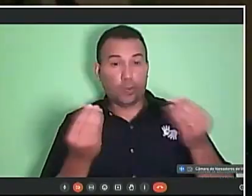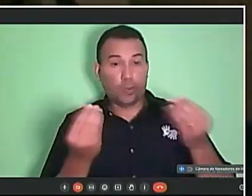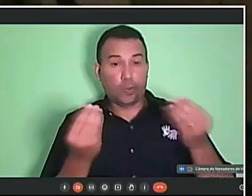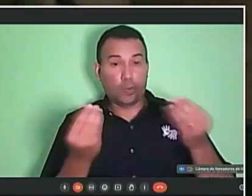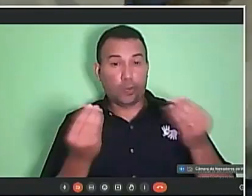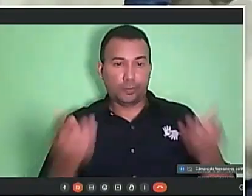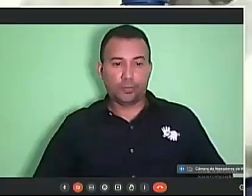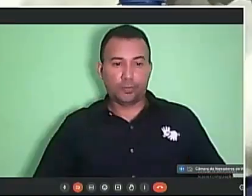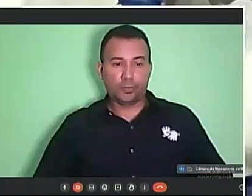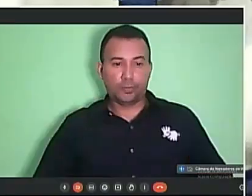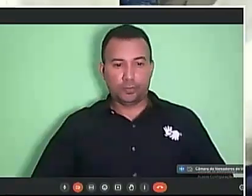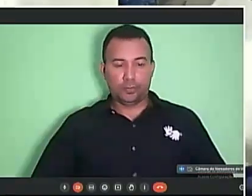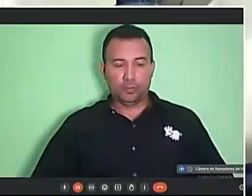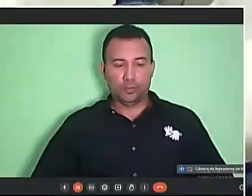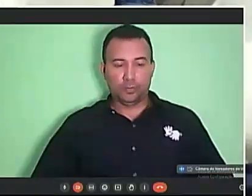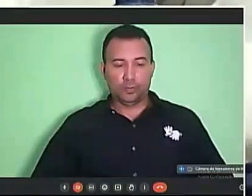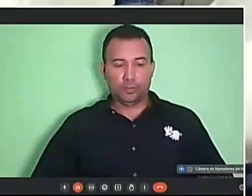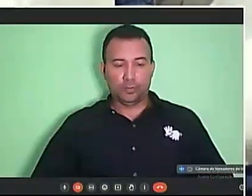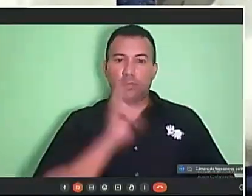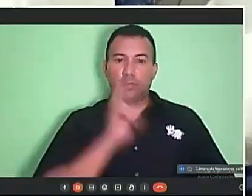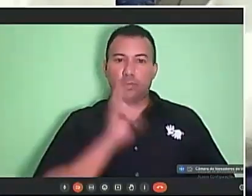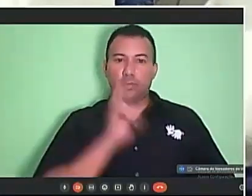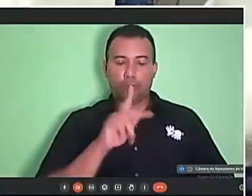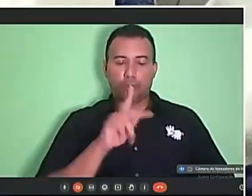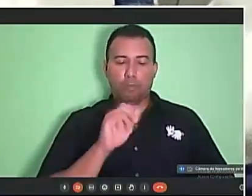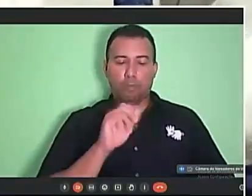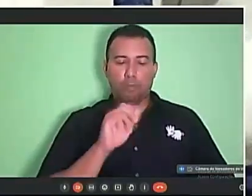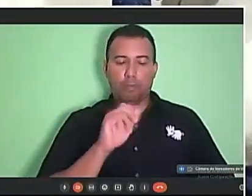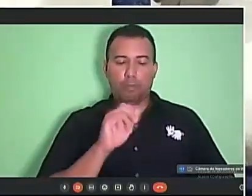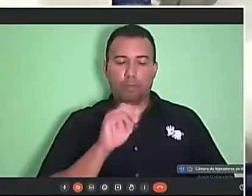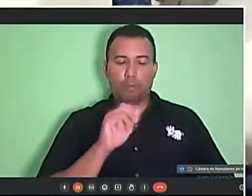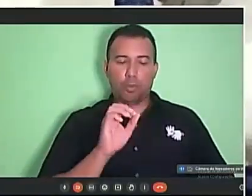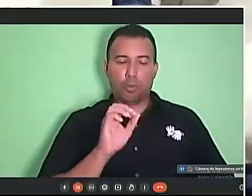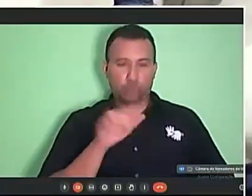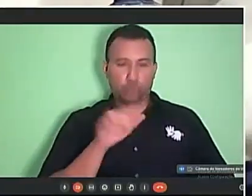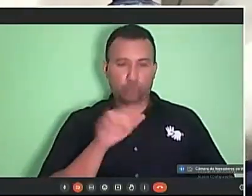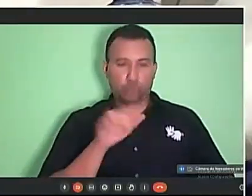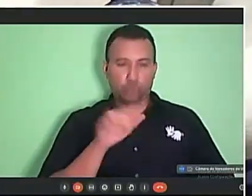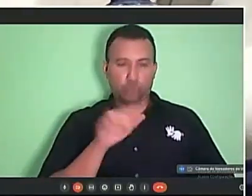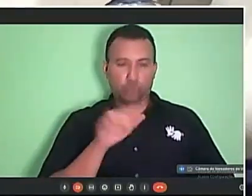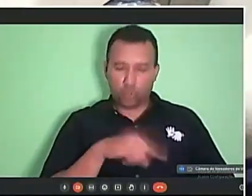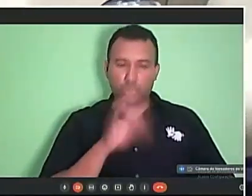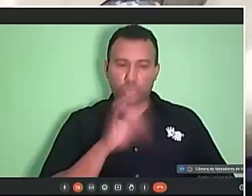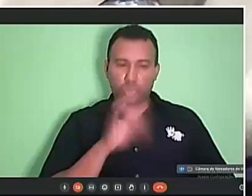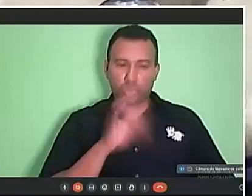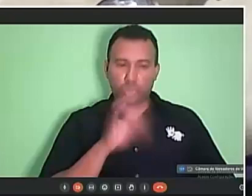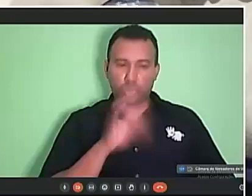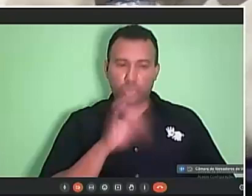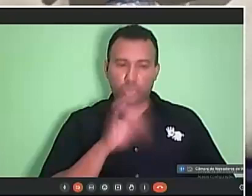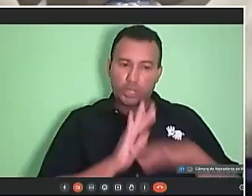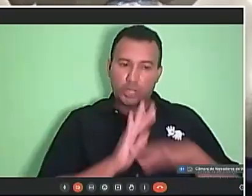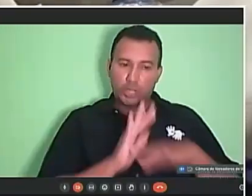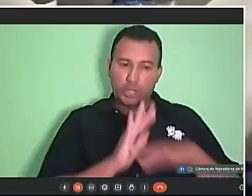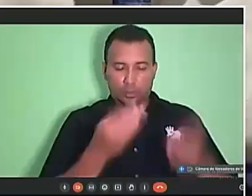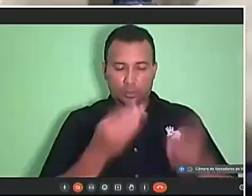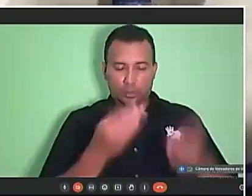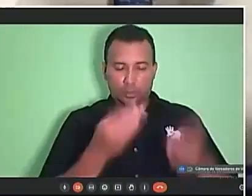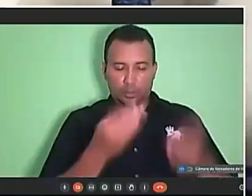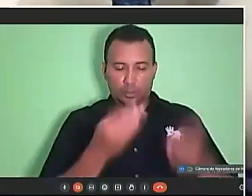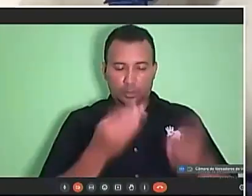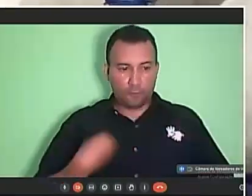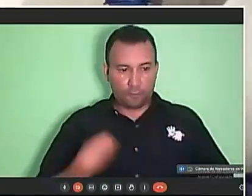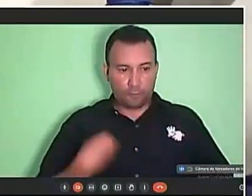Respondendo pelo município de Portunhão, nós temos dado toda assistência àqueles moradores que foram atingidos pelas cheias do Rio